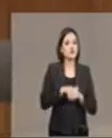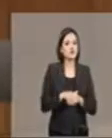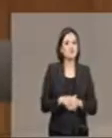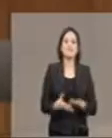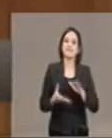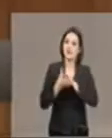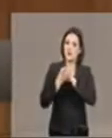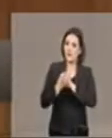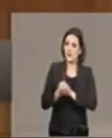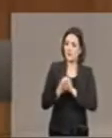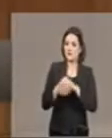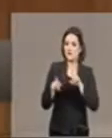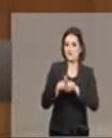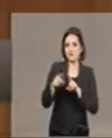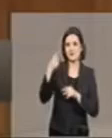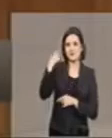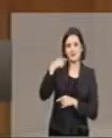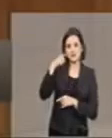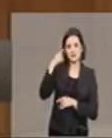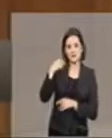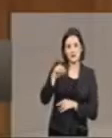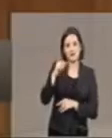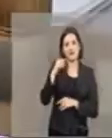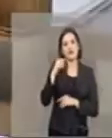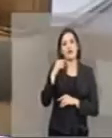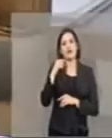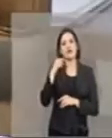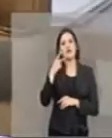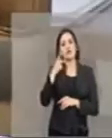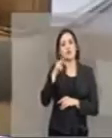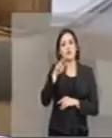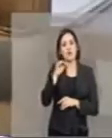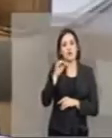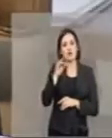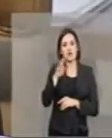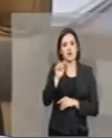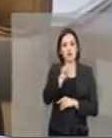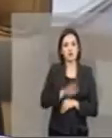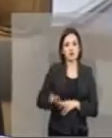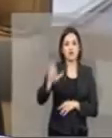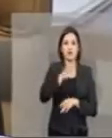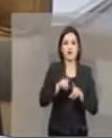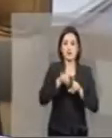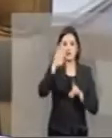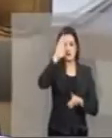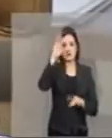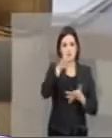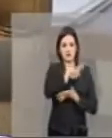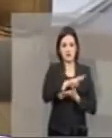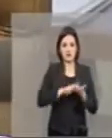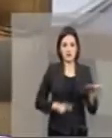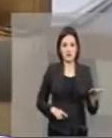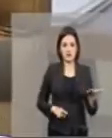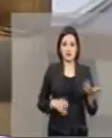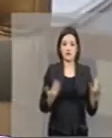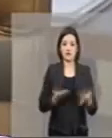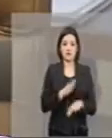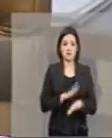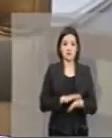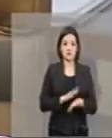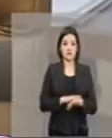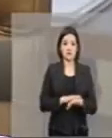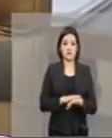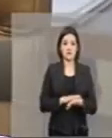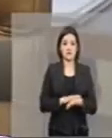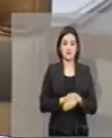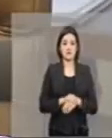os nobres advogados, a senhora procuradora-geral e, principalmente, os relatores, embora neste momento